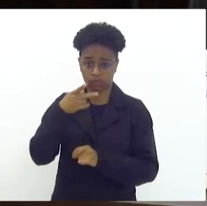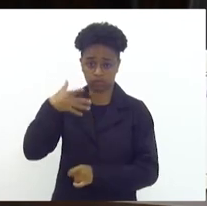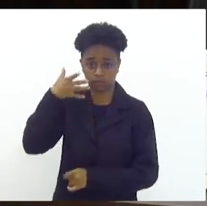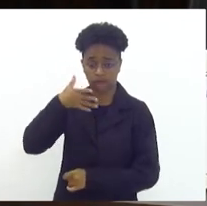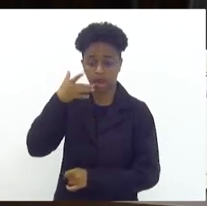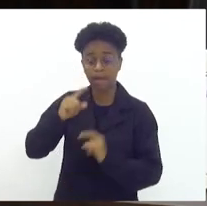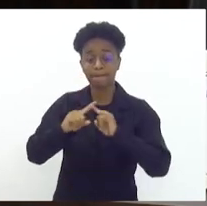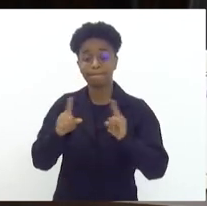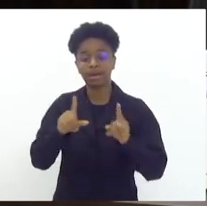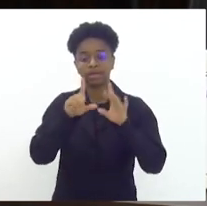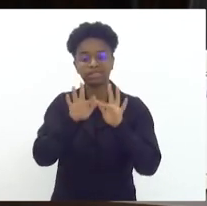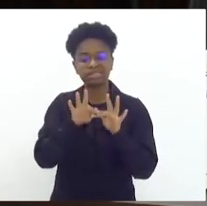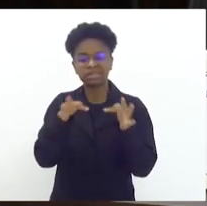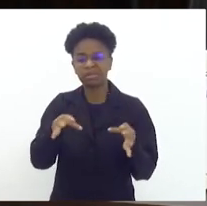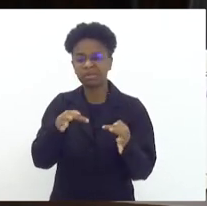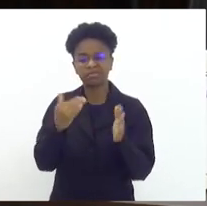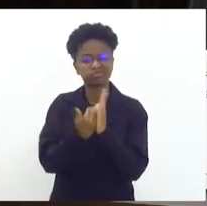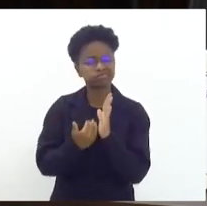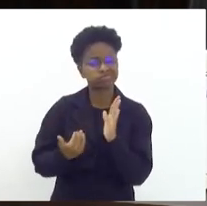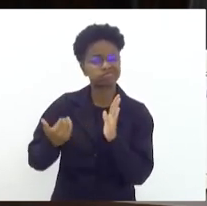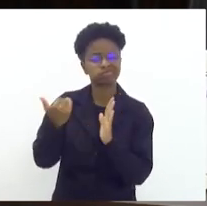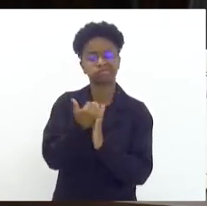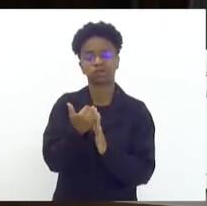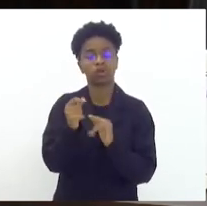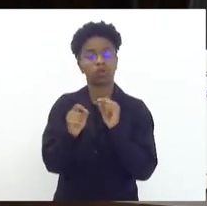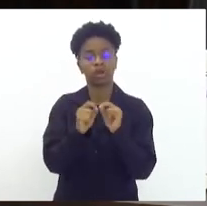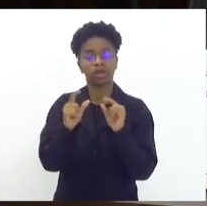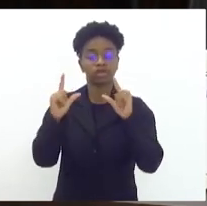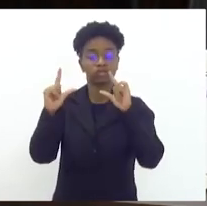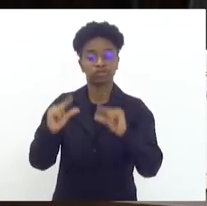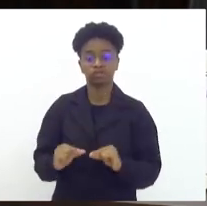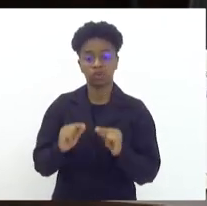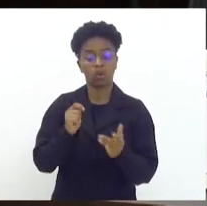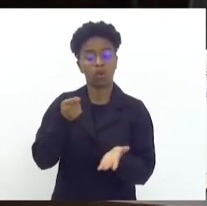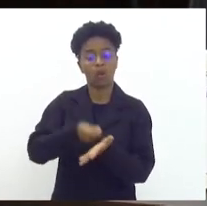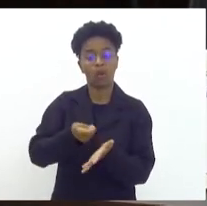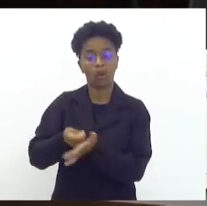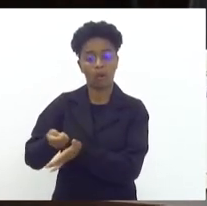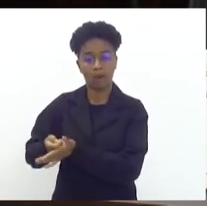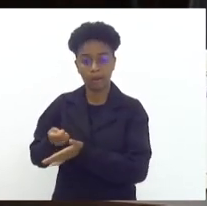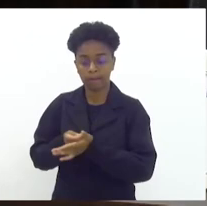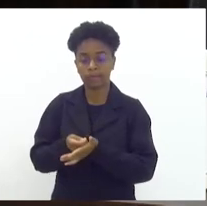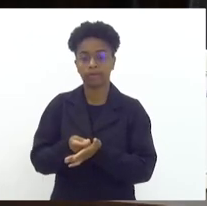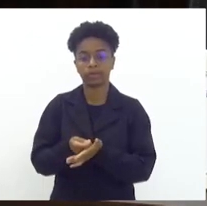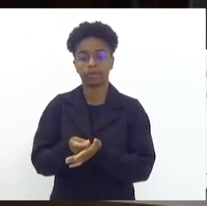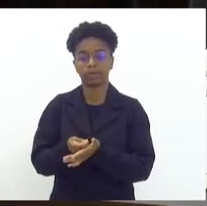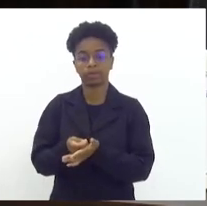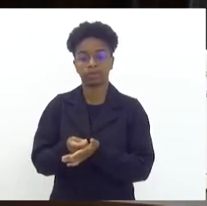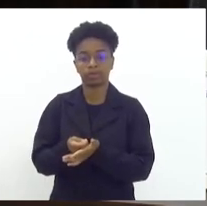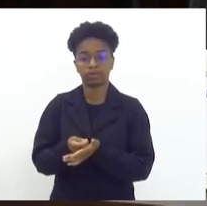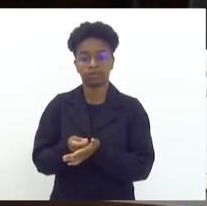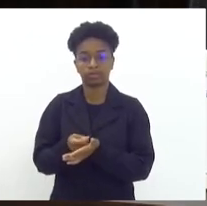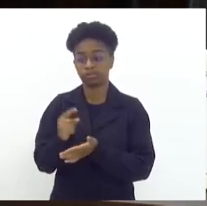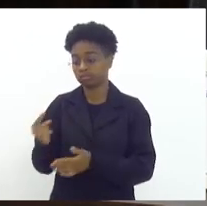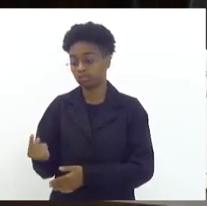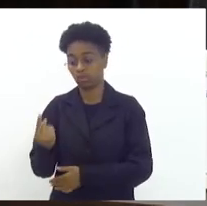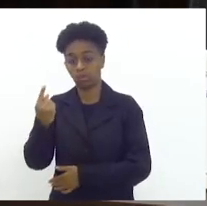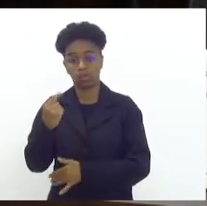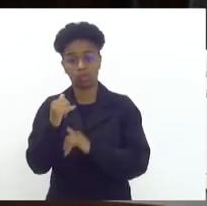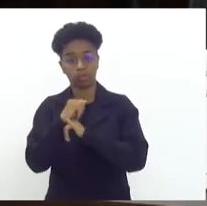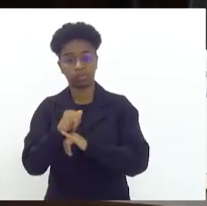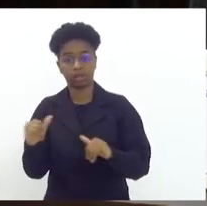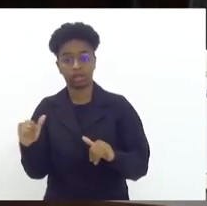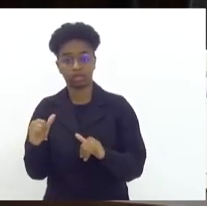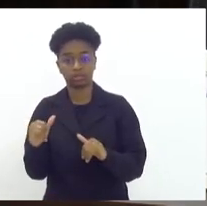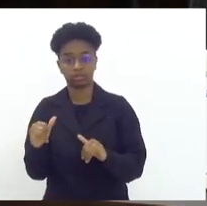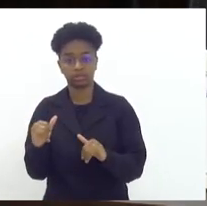ela simplifica demais que é a redução das obrigações acessórias para um para uma única declaração que